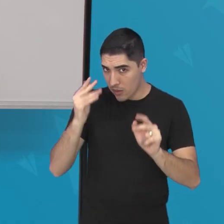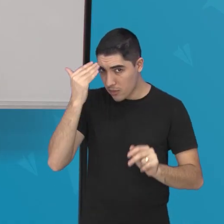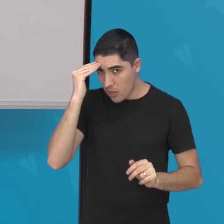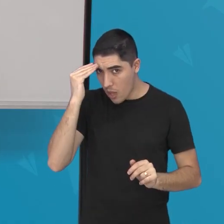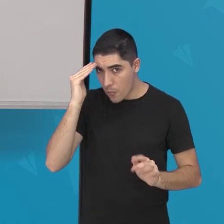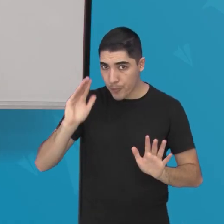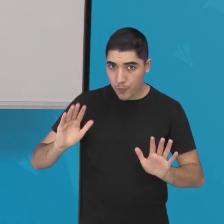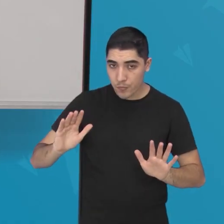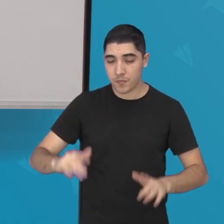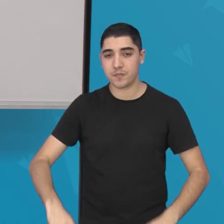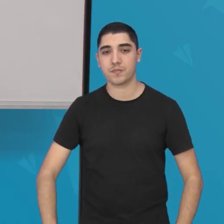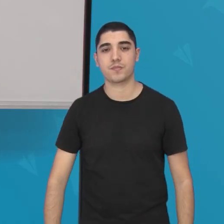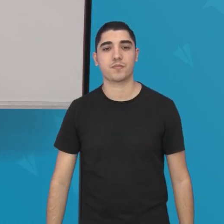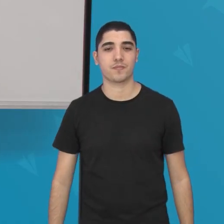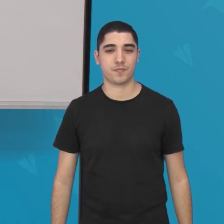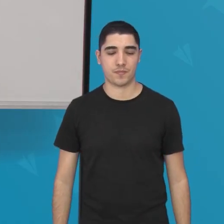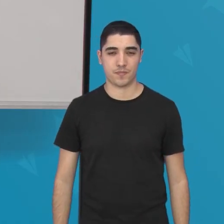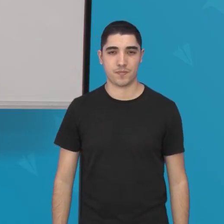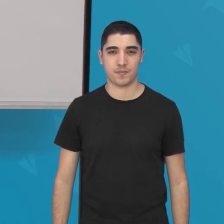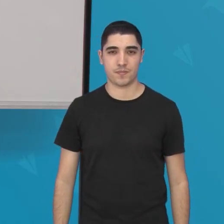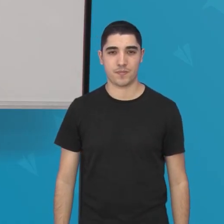Ok?